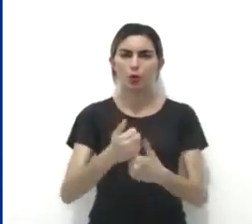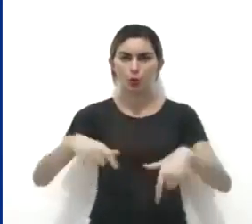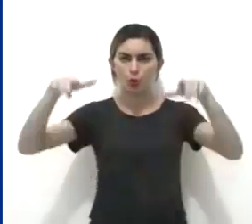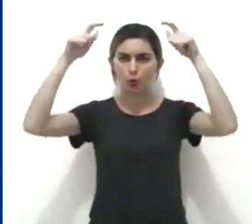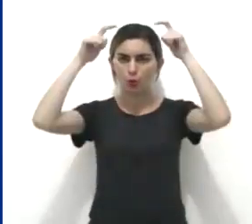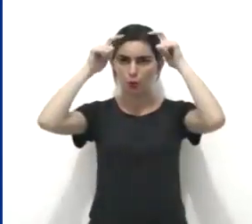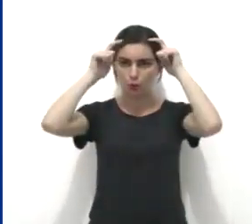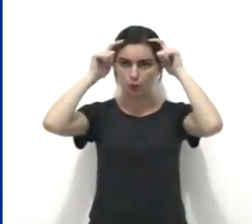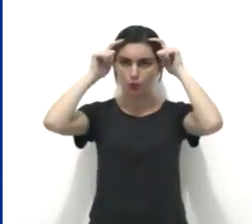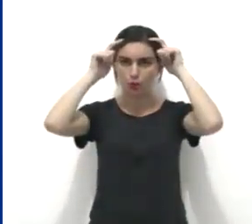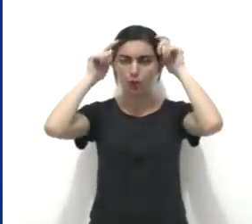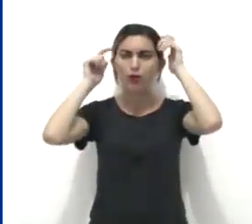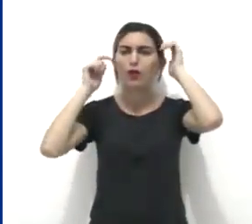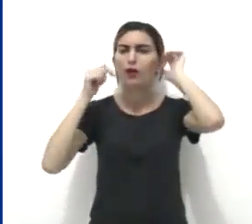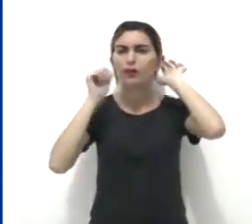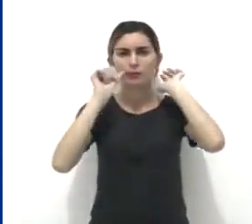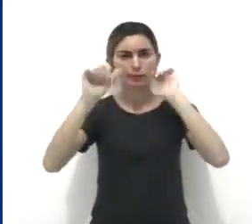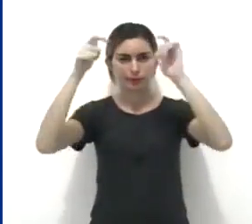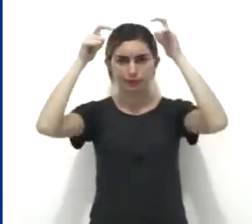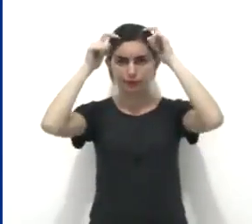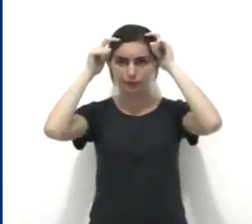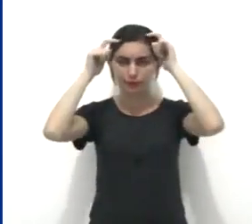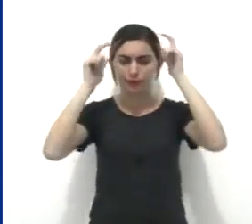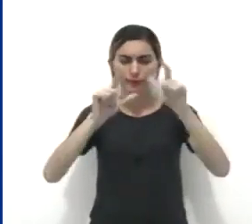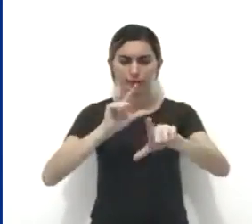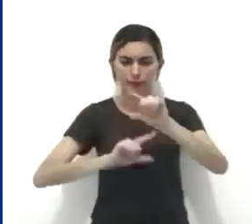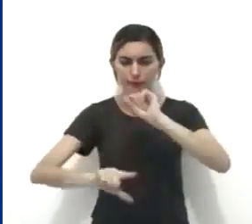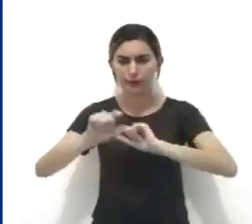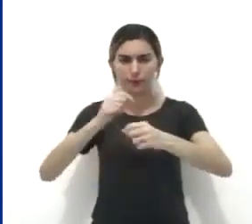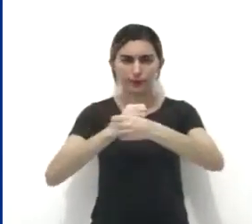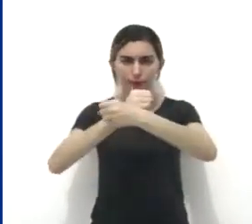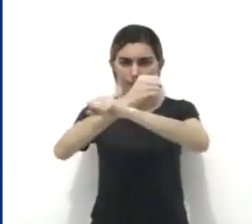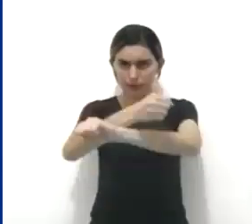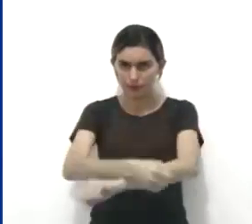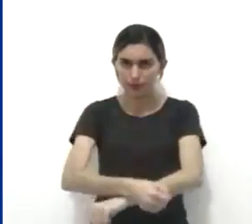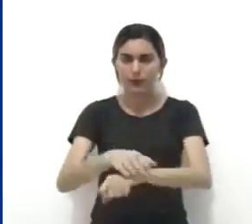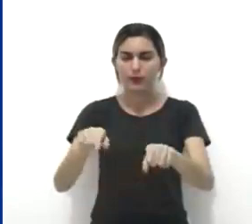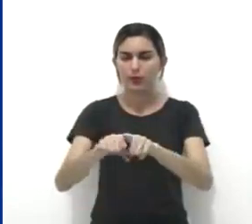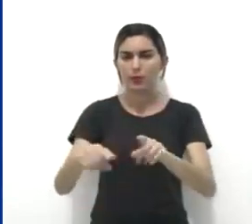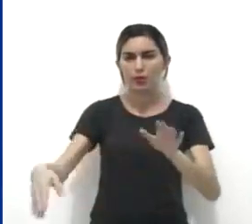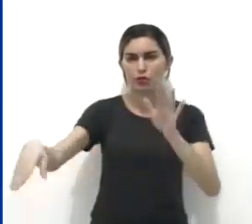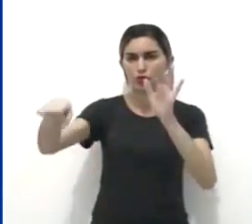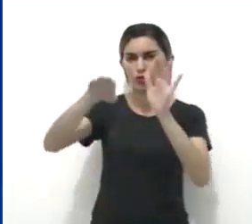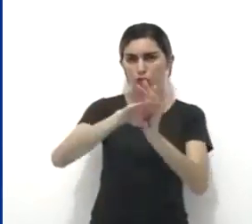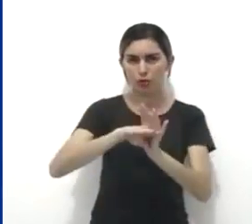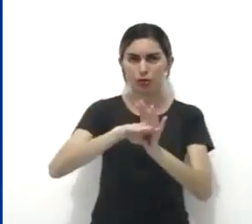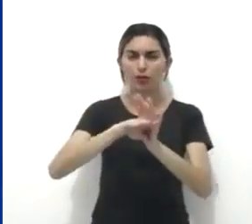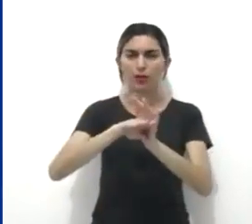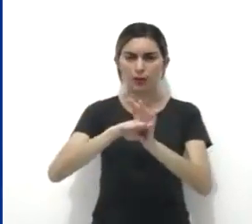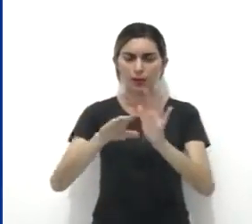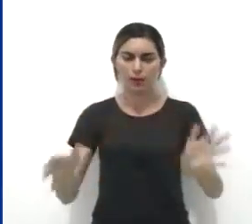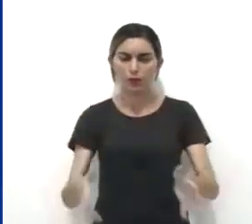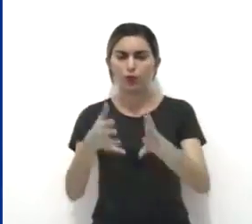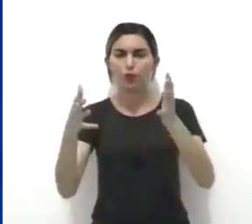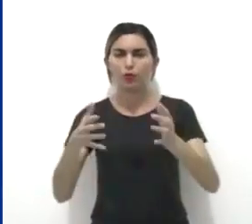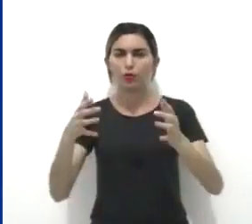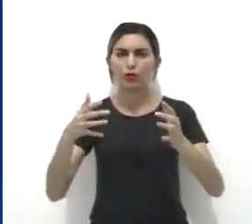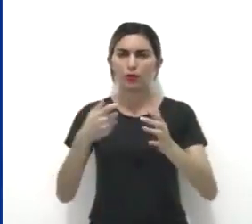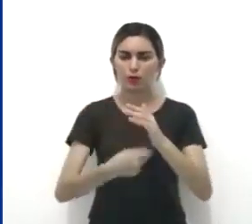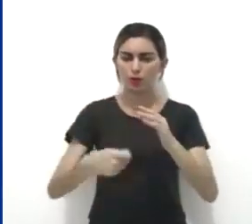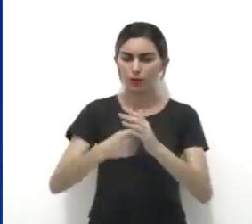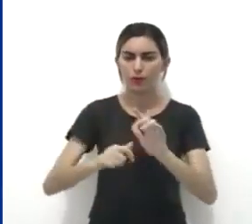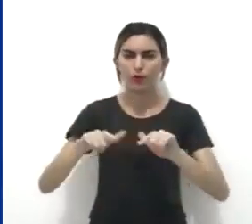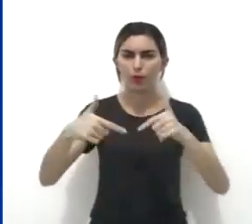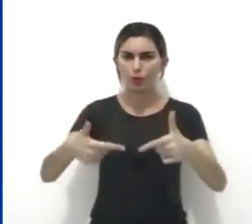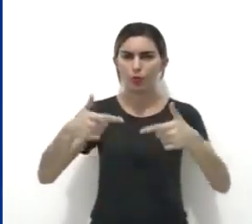da coroação do rei e rainha eleitos pelos escravos e a chegada da embaixada que motiva a